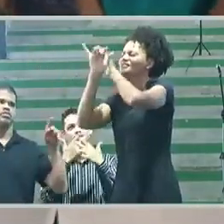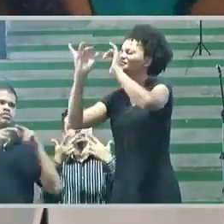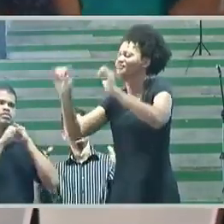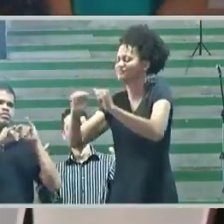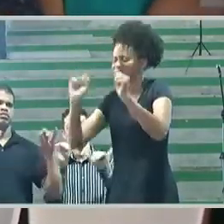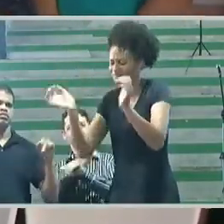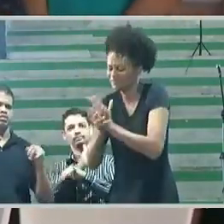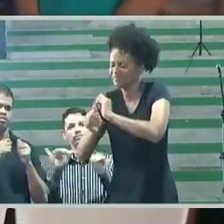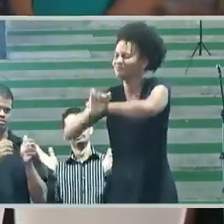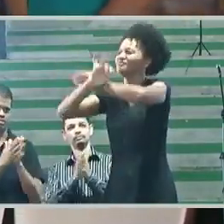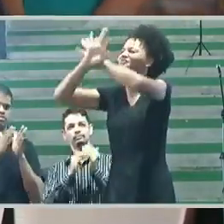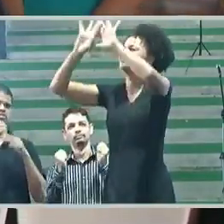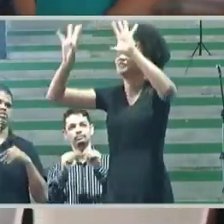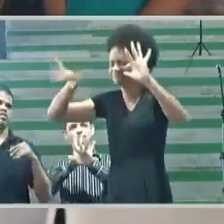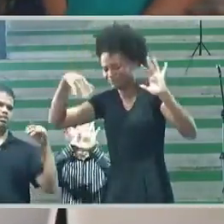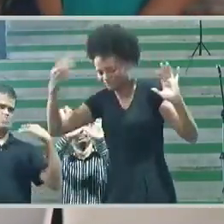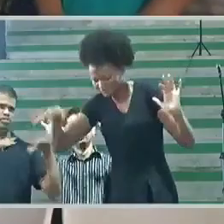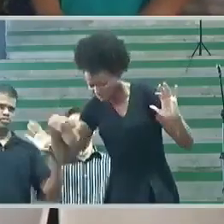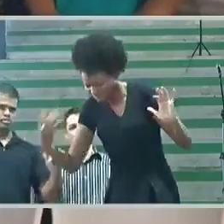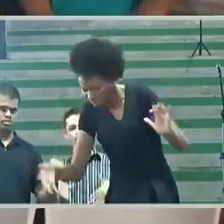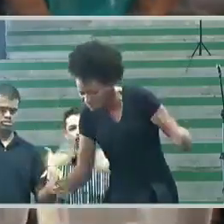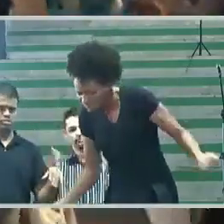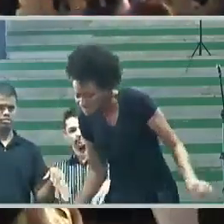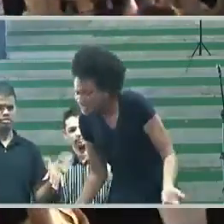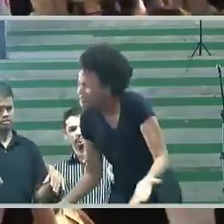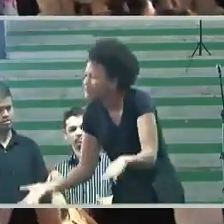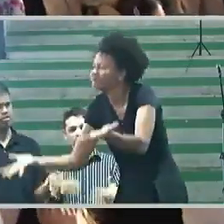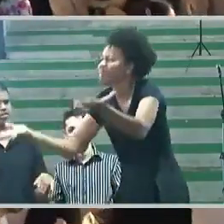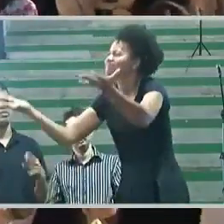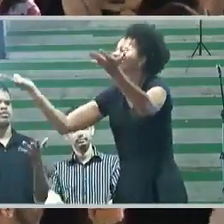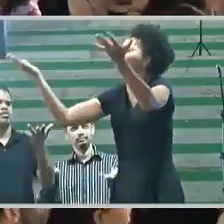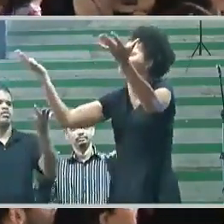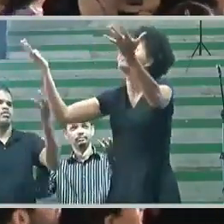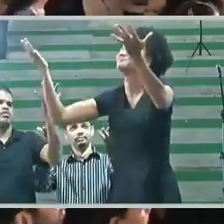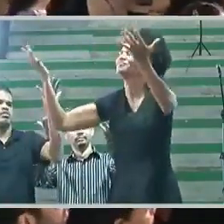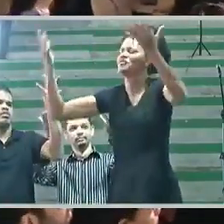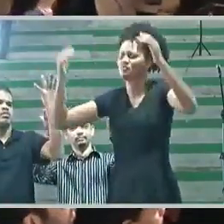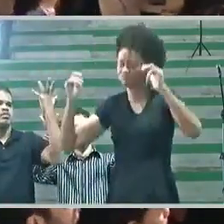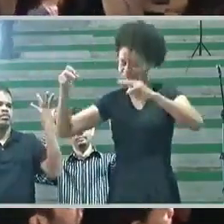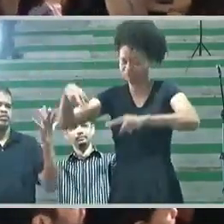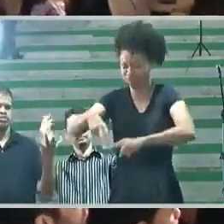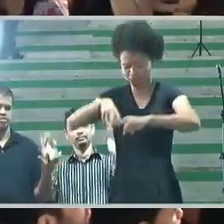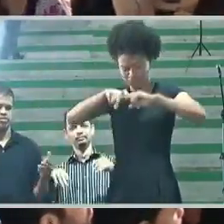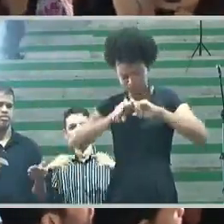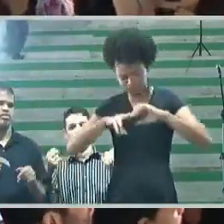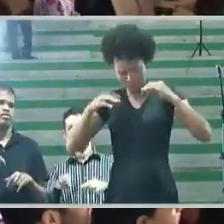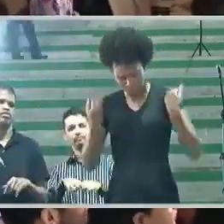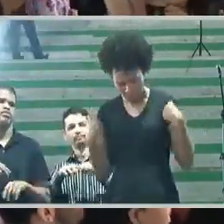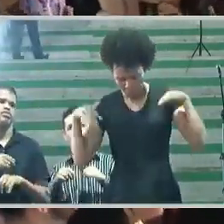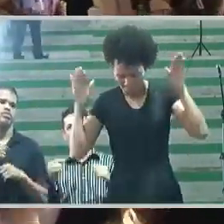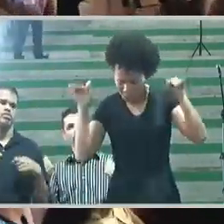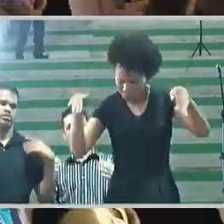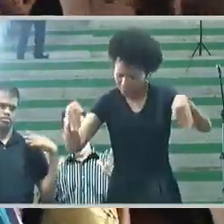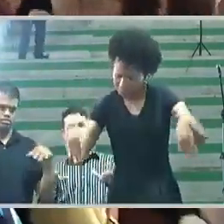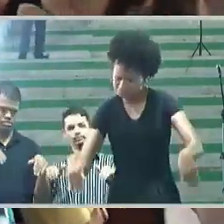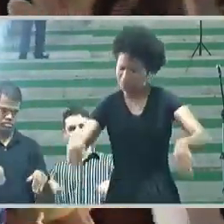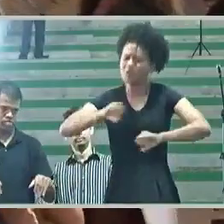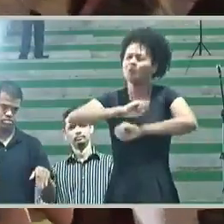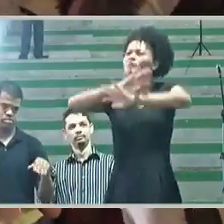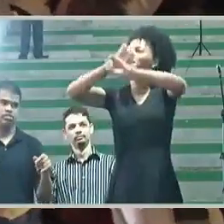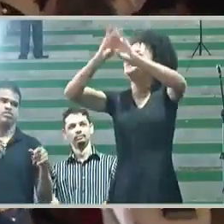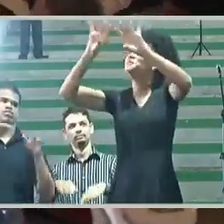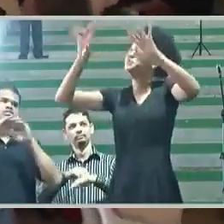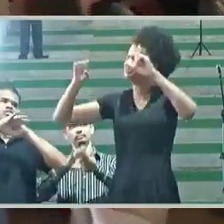glória, glória, melhora, glória, glória, melhora, glória, glória, melhora, glória, melhora, glória, vem instrumento, vai,